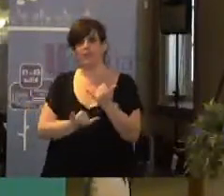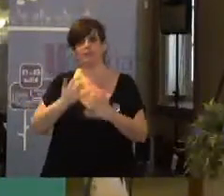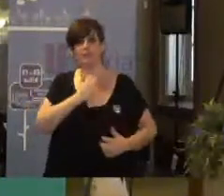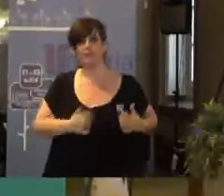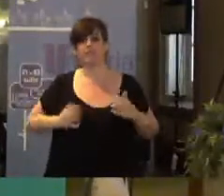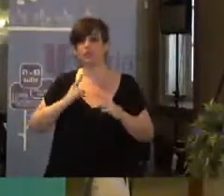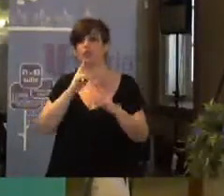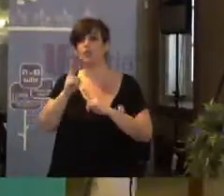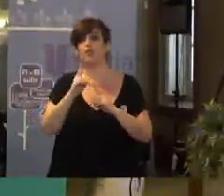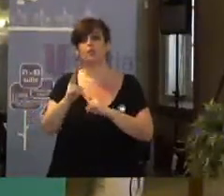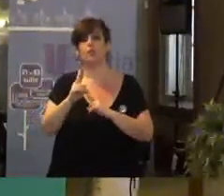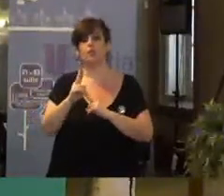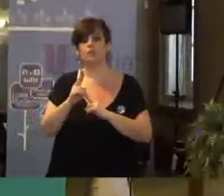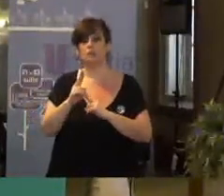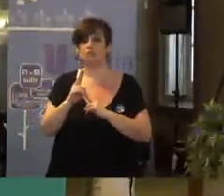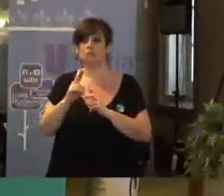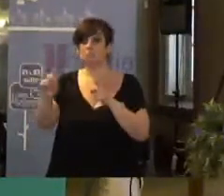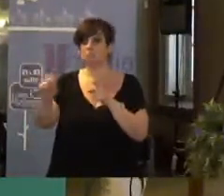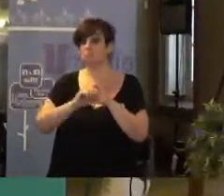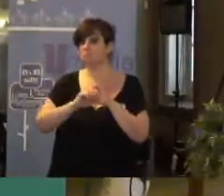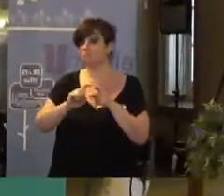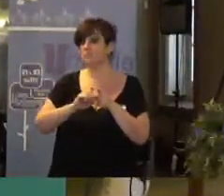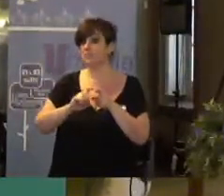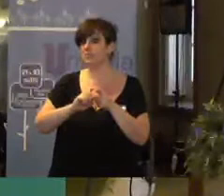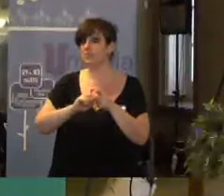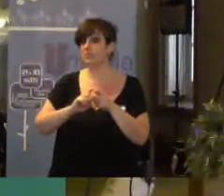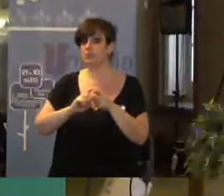indignação traduziram-se em dois tipos